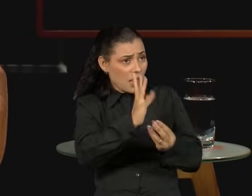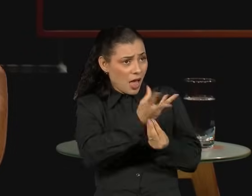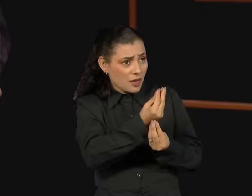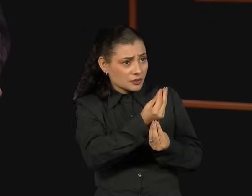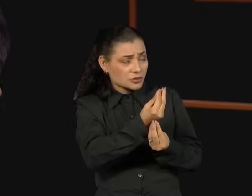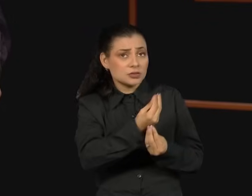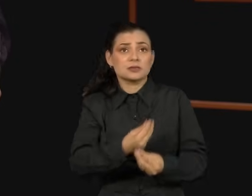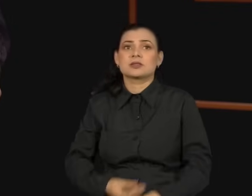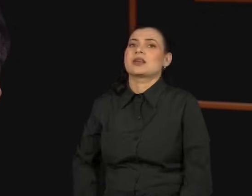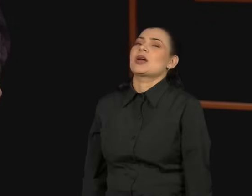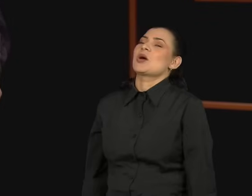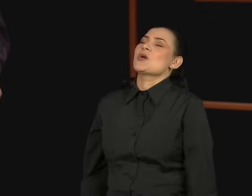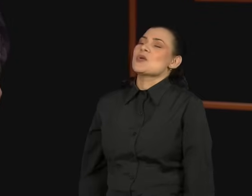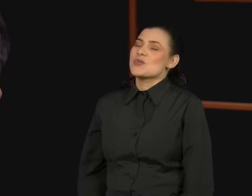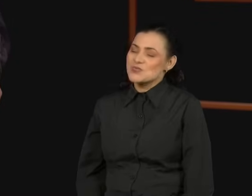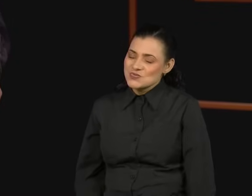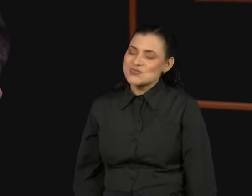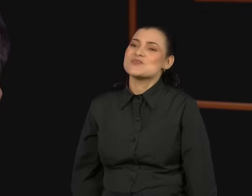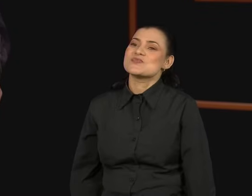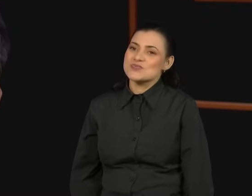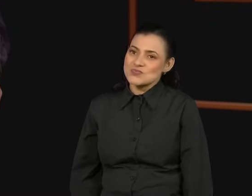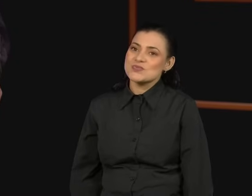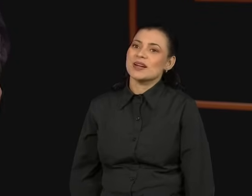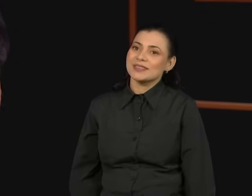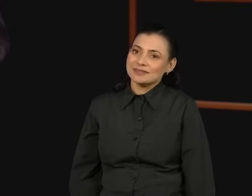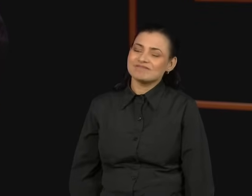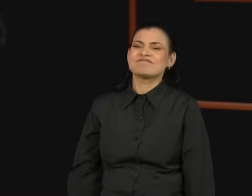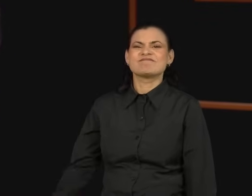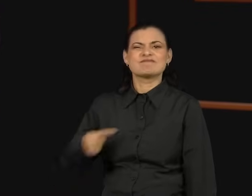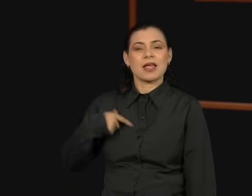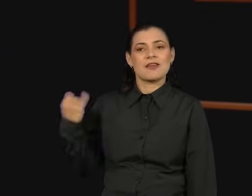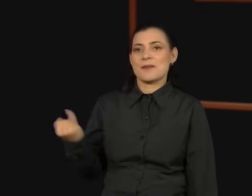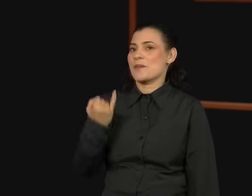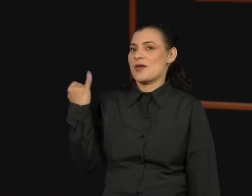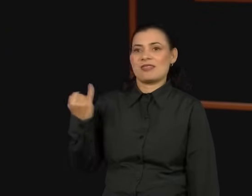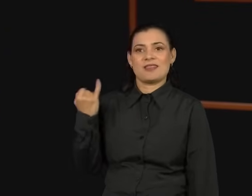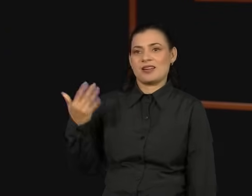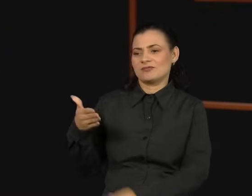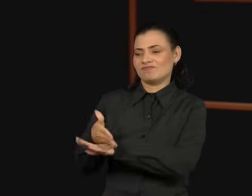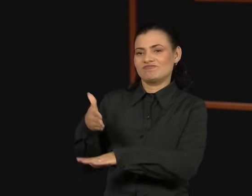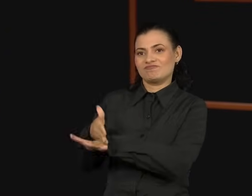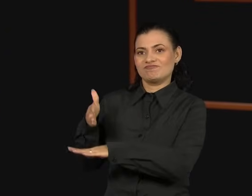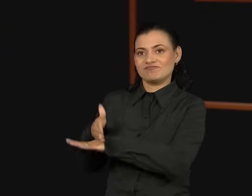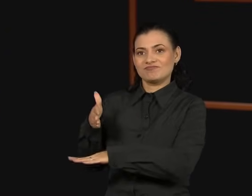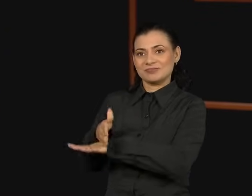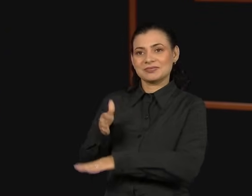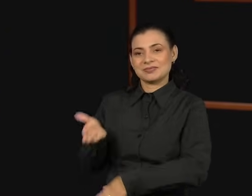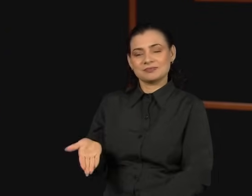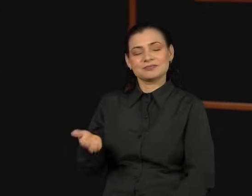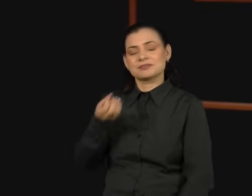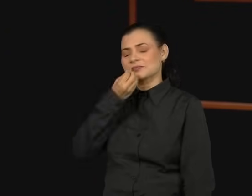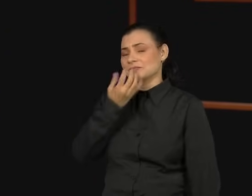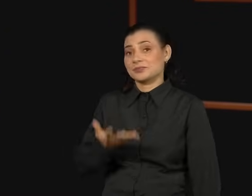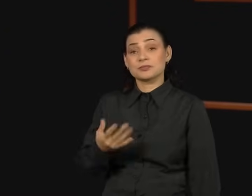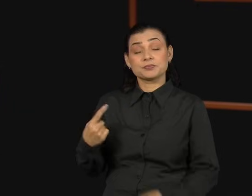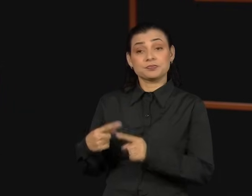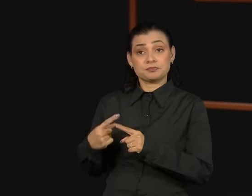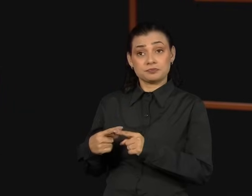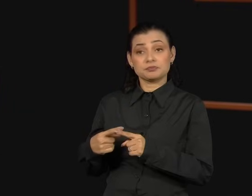Santos? Puxa, então isso foi para mim assim fundamental para minha formação, porque